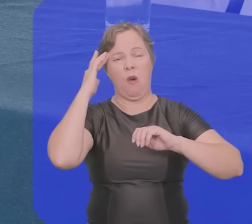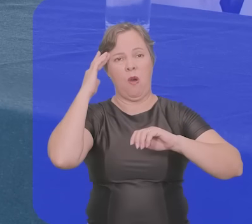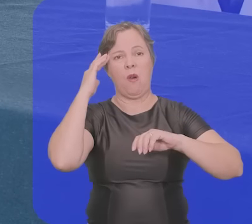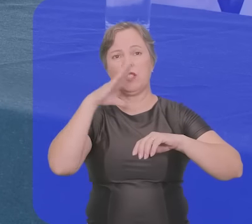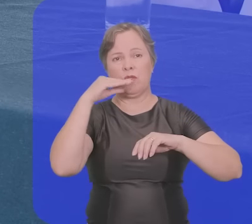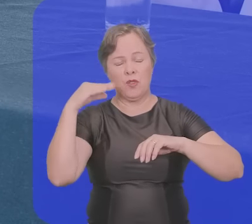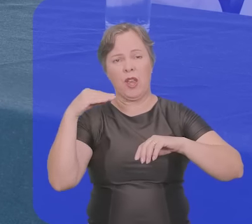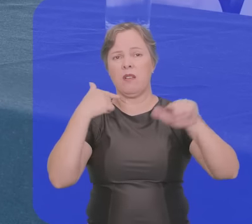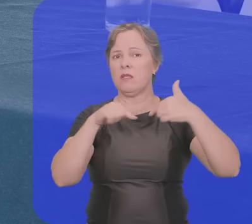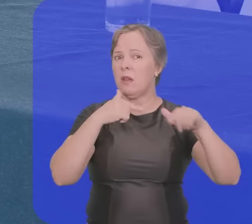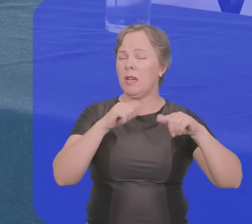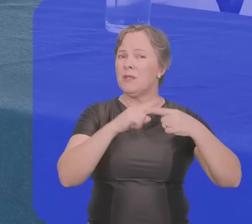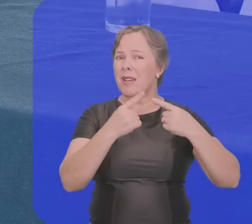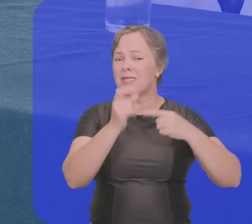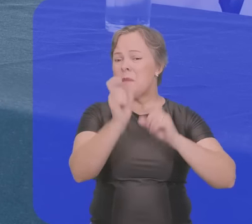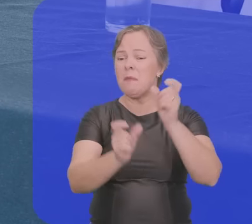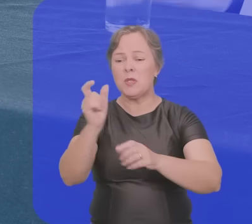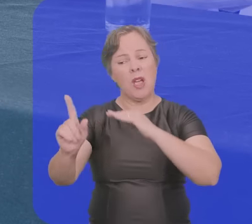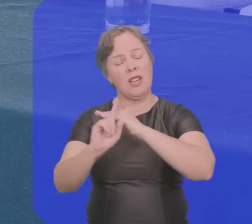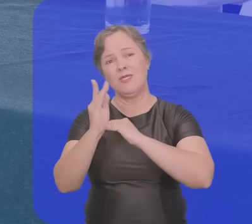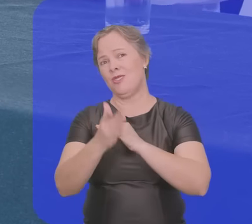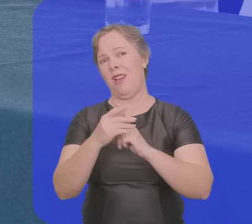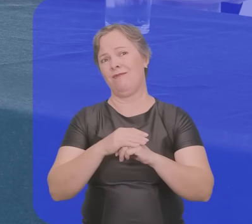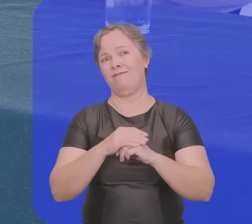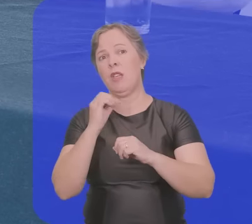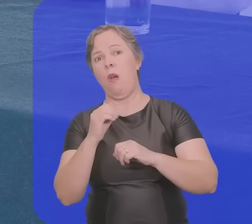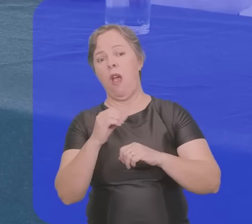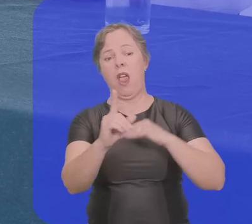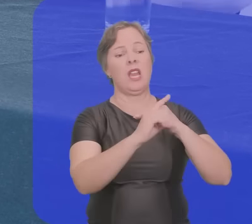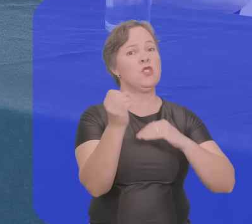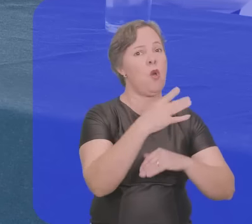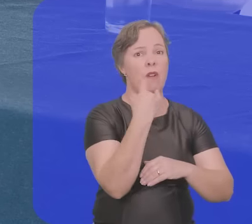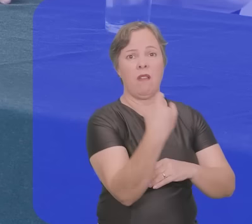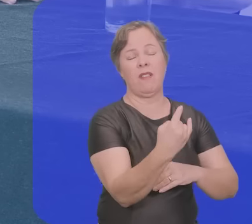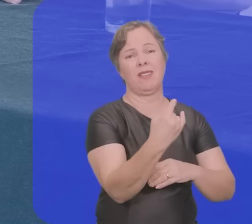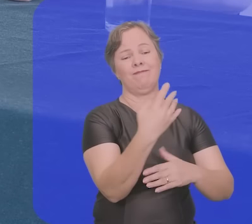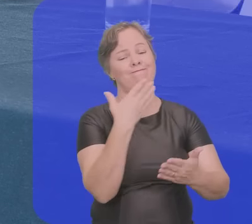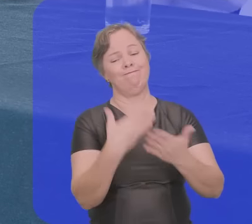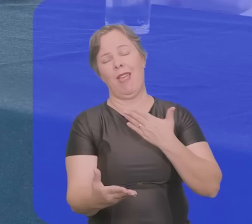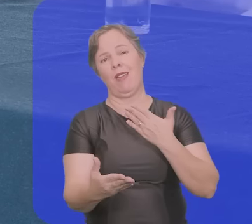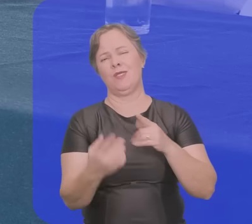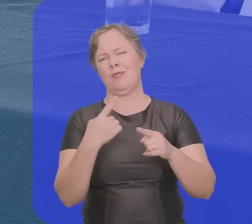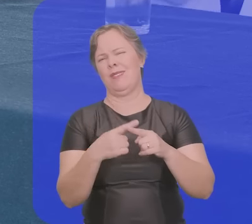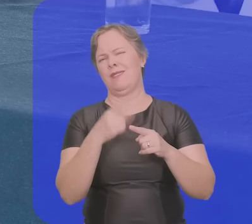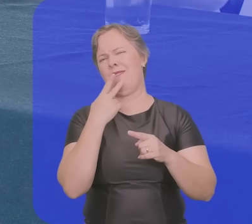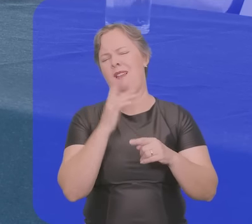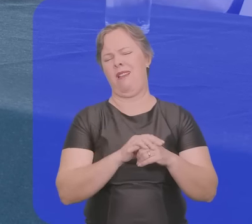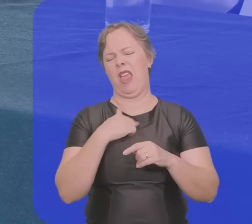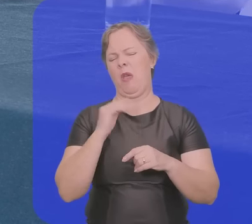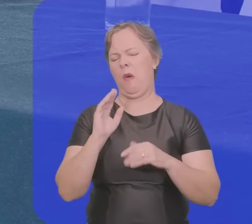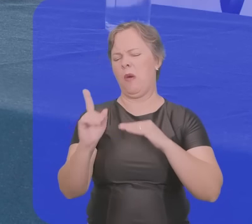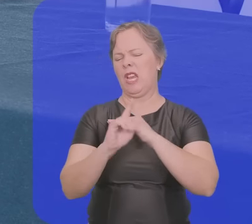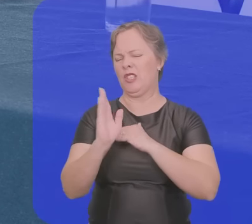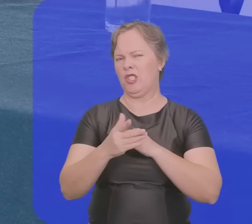cliente e, em vez de conquistar um novo cliente, acaba perdendo, porque Na hora que você fala, já sou cliente, não, você não